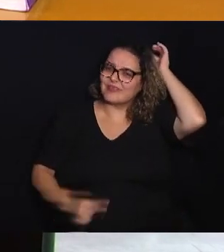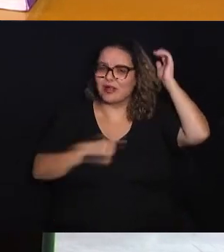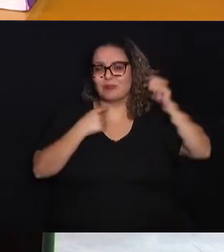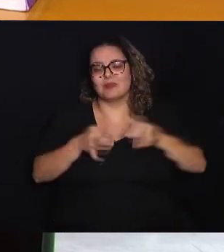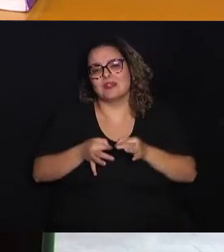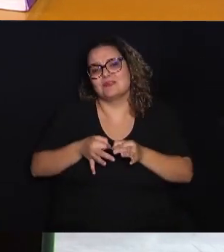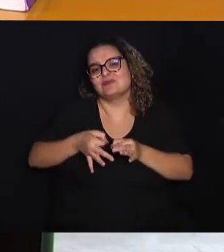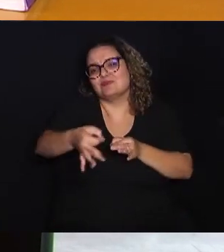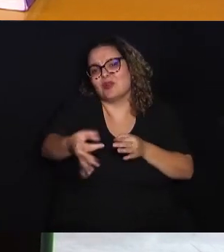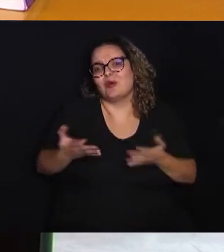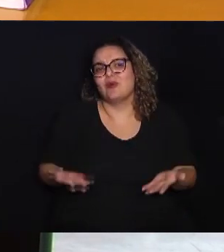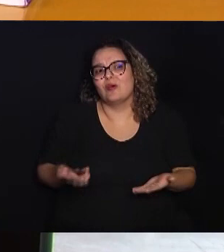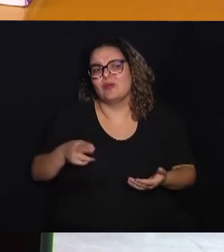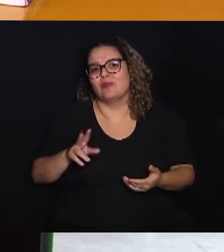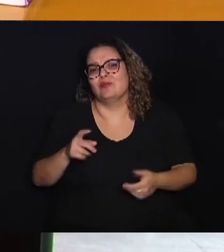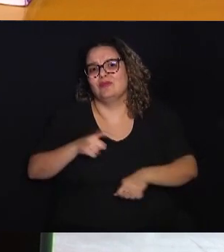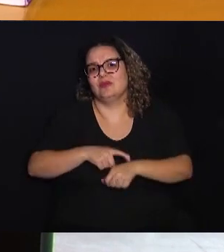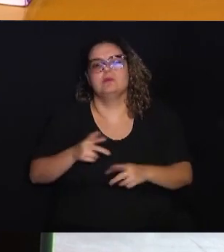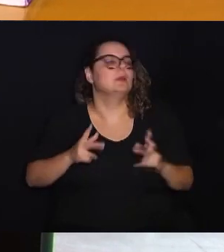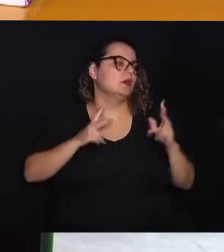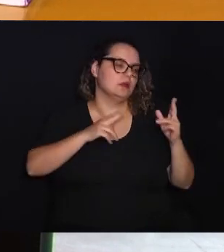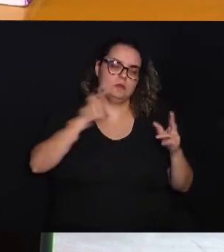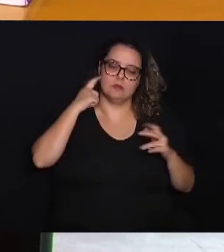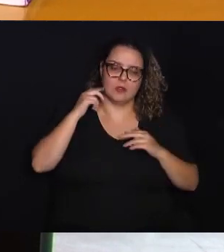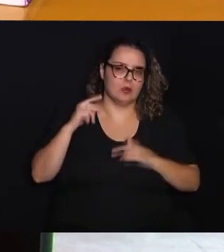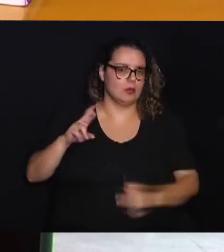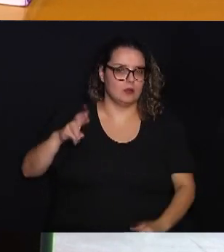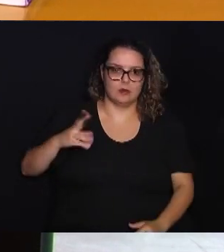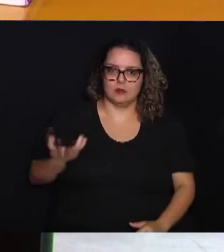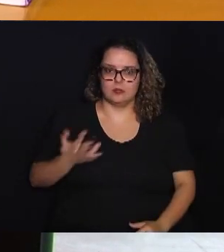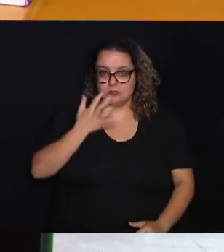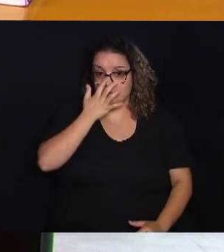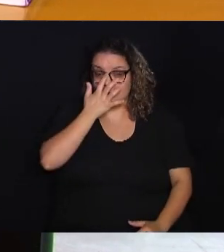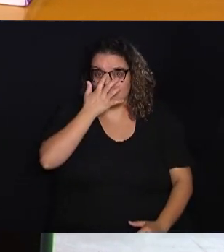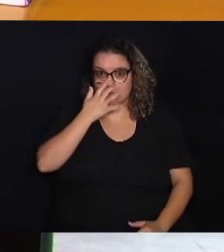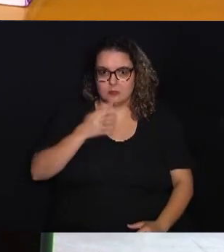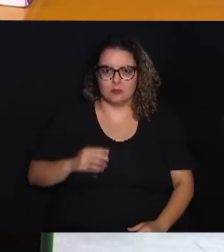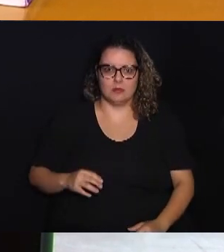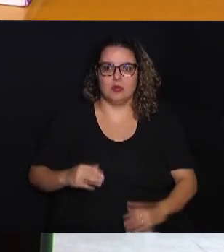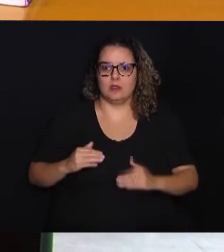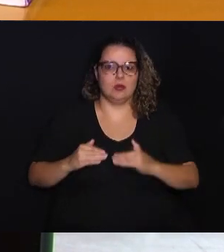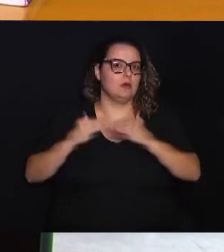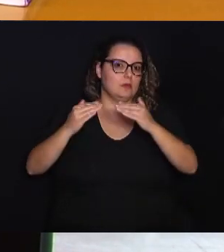não é já de imediato? Esse é o mesmo raciocínio elevado à